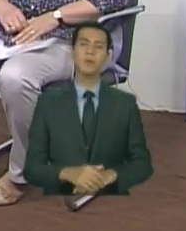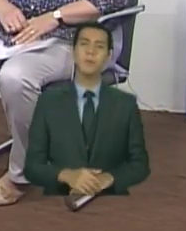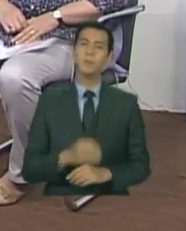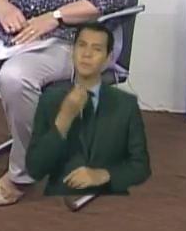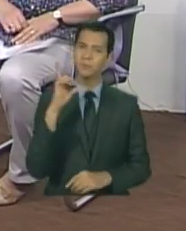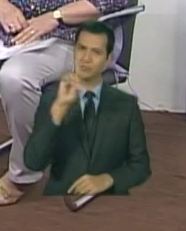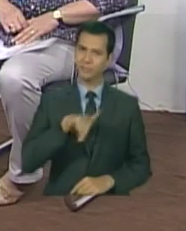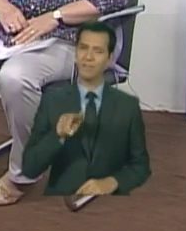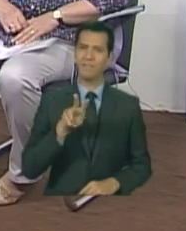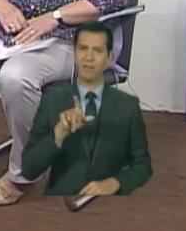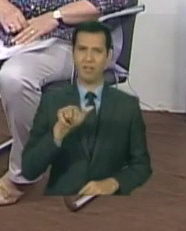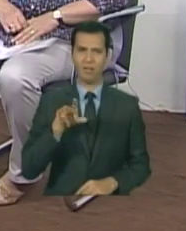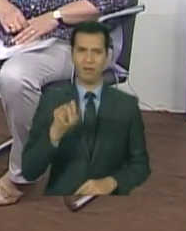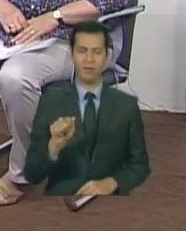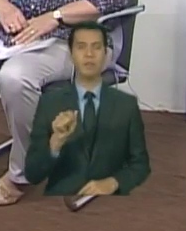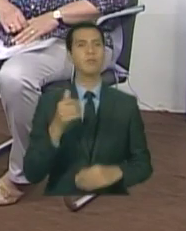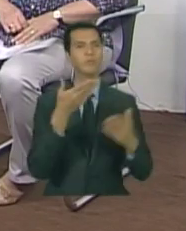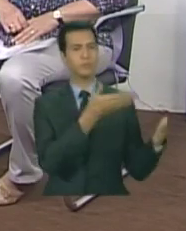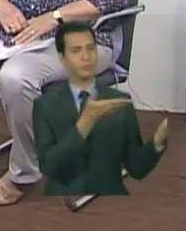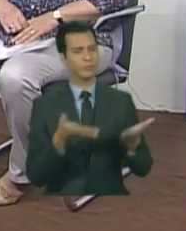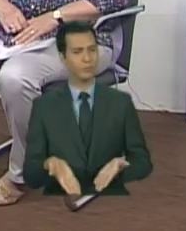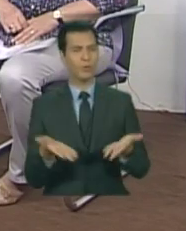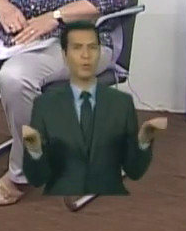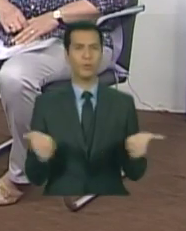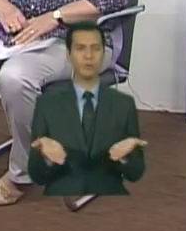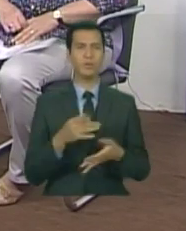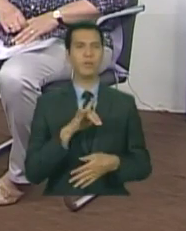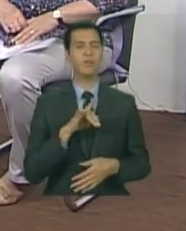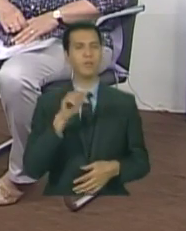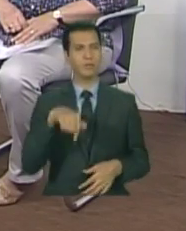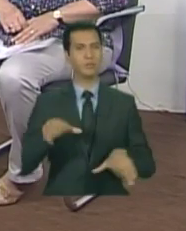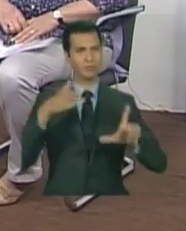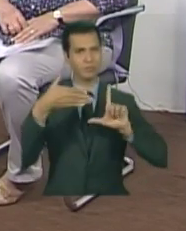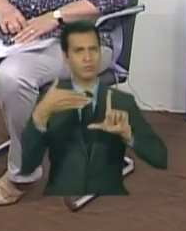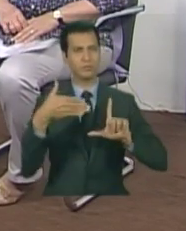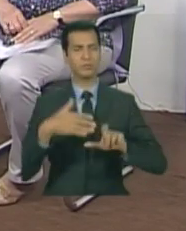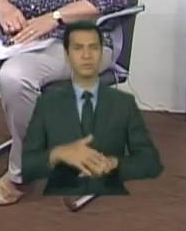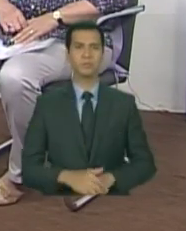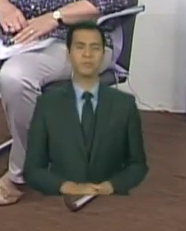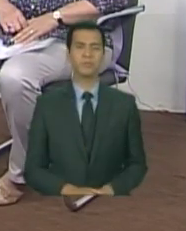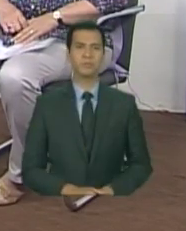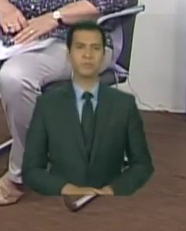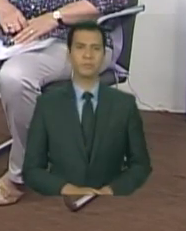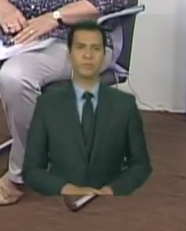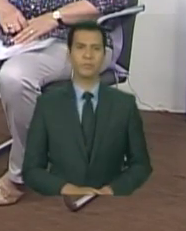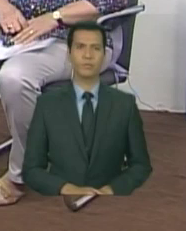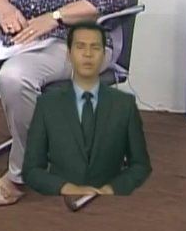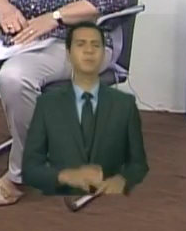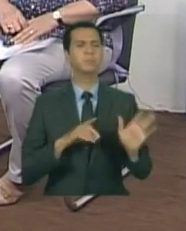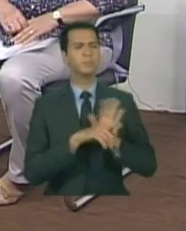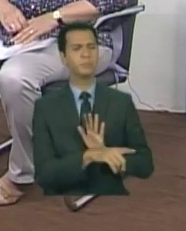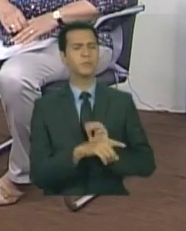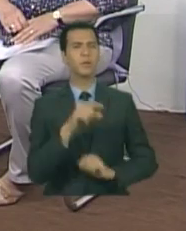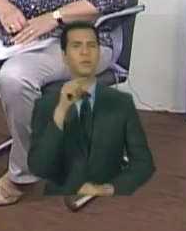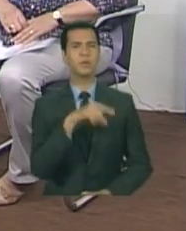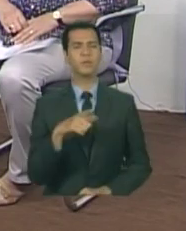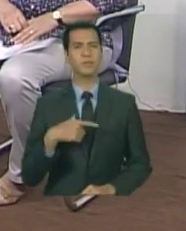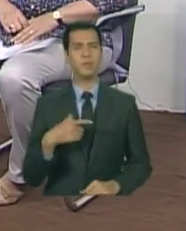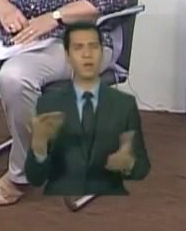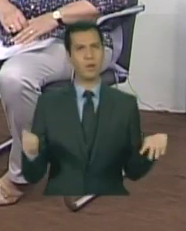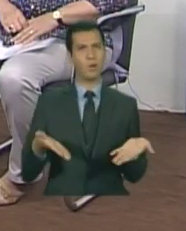participação na teleconferência. Bom dia, Renata. Com essa proposta do governo, desse enfrentamento à